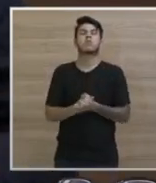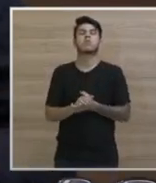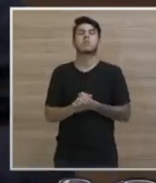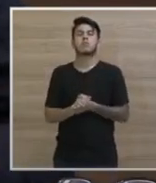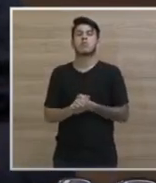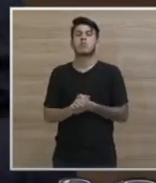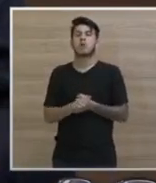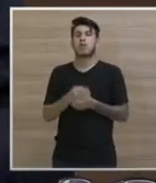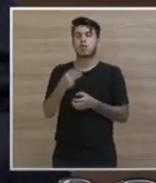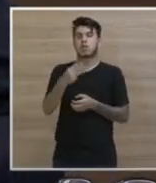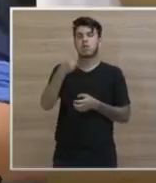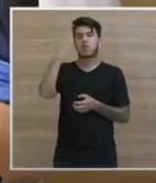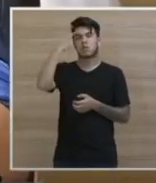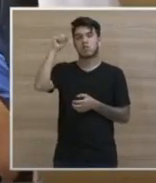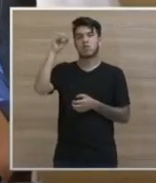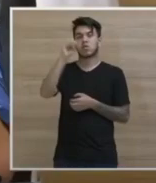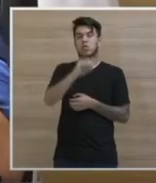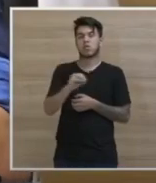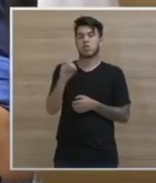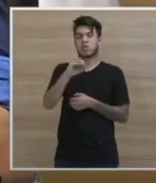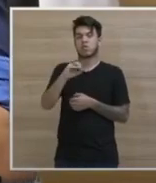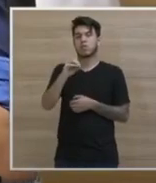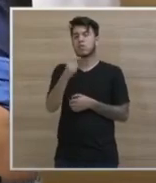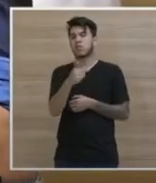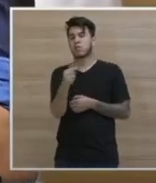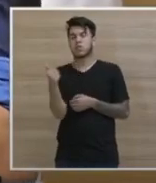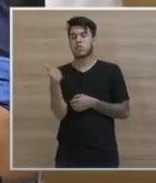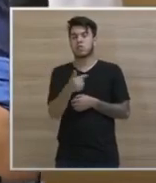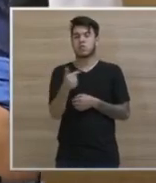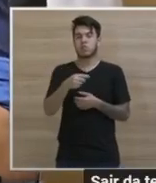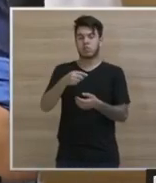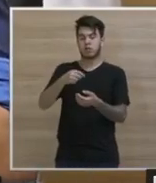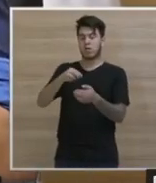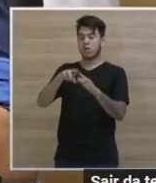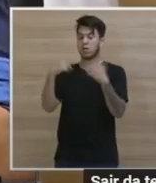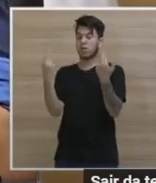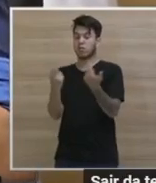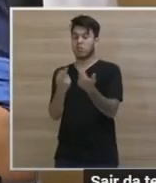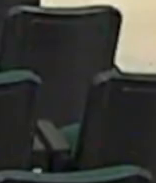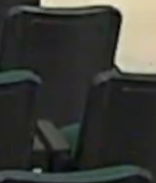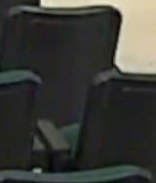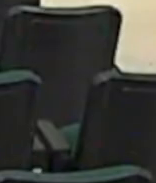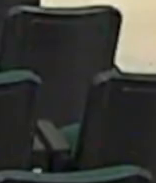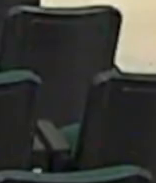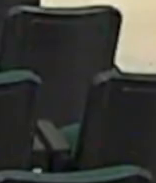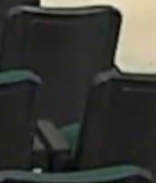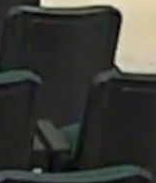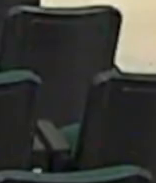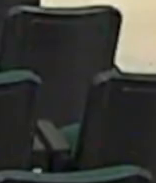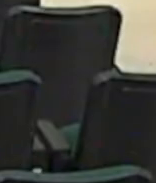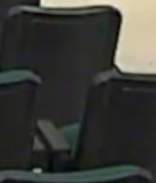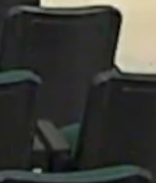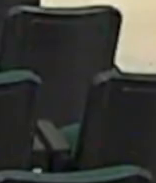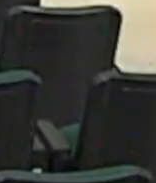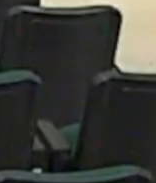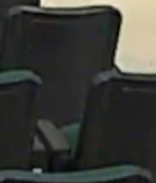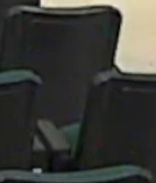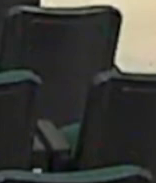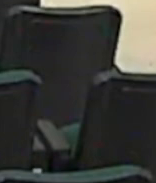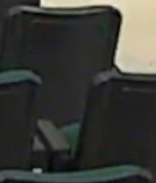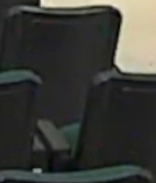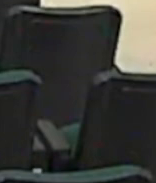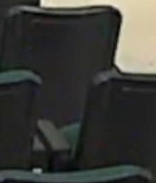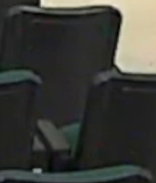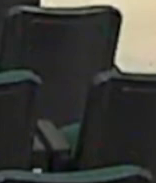leis Vereador Claudemir Zanco pediu explicações da Prefeitura de Pato Branco quanto aos gastos para a realização do natal deste ano